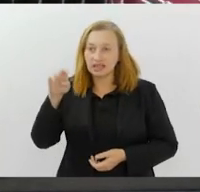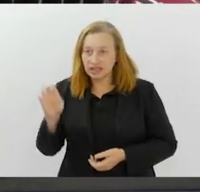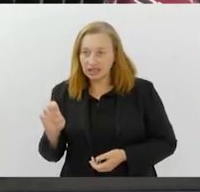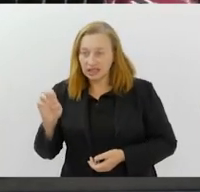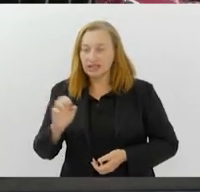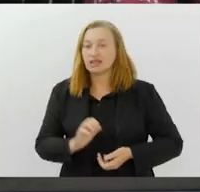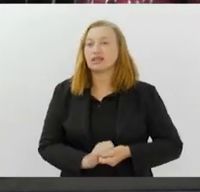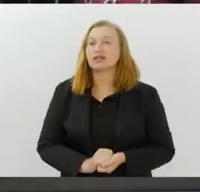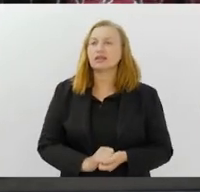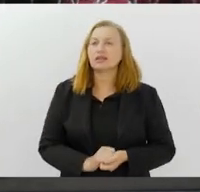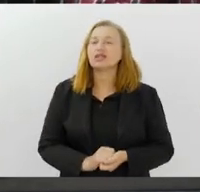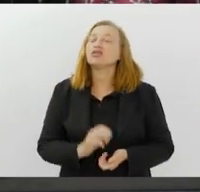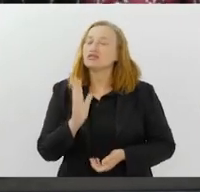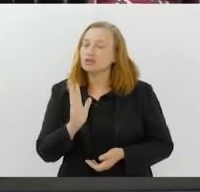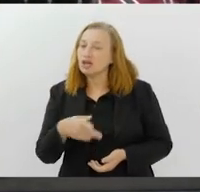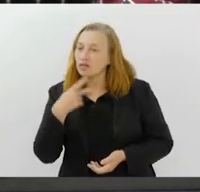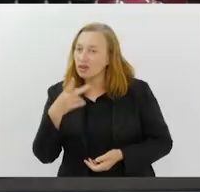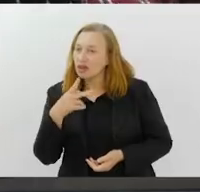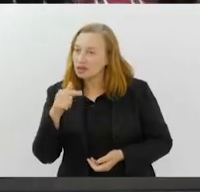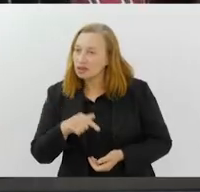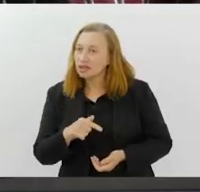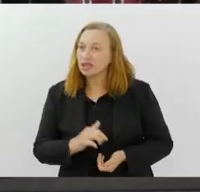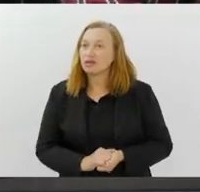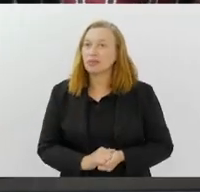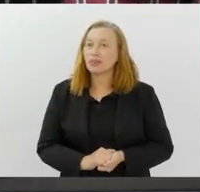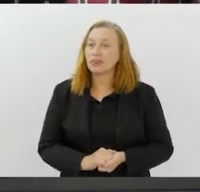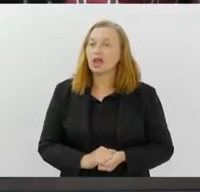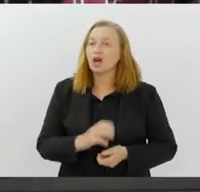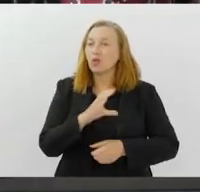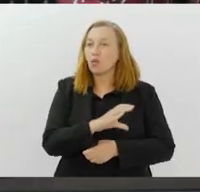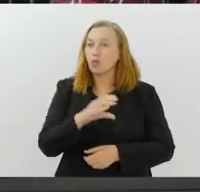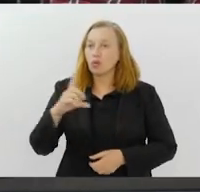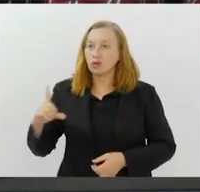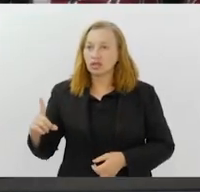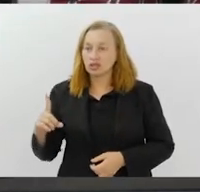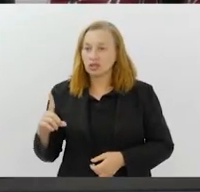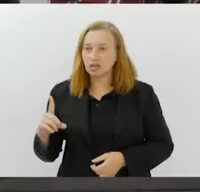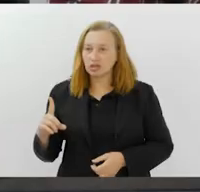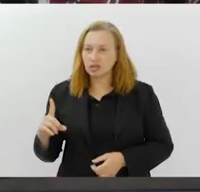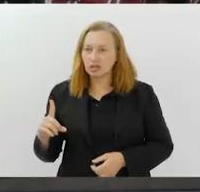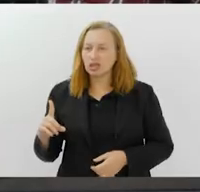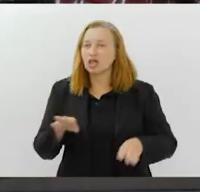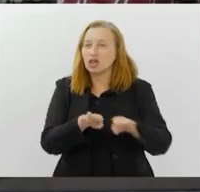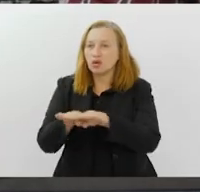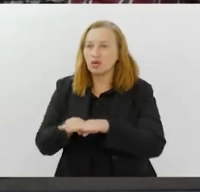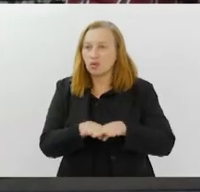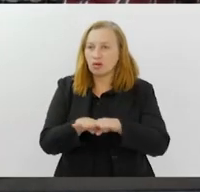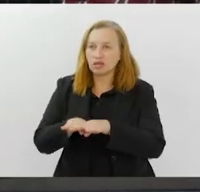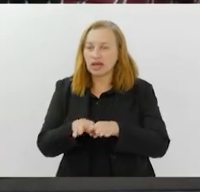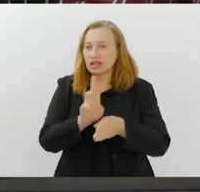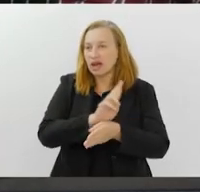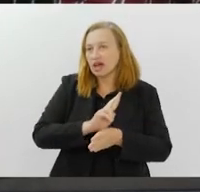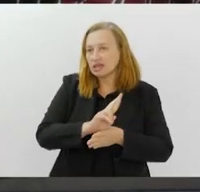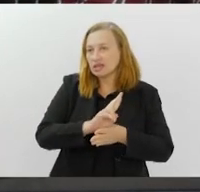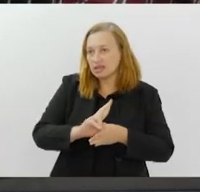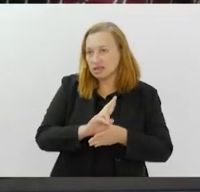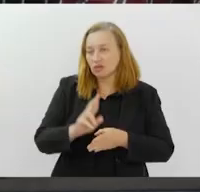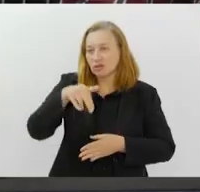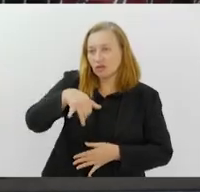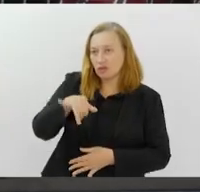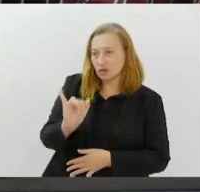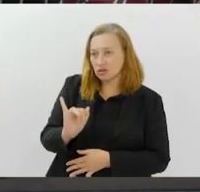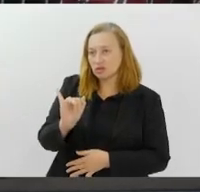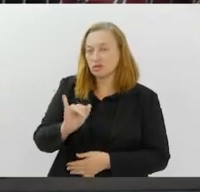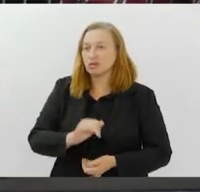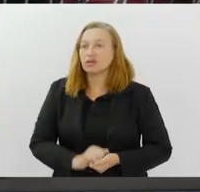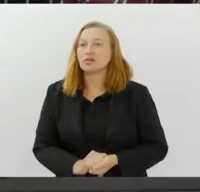Melo Como já foi dito aqui ela é coordenadora de Promoção e igualdade racial do município de nove Iguaçu E